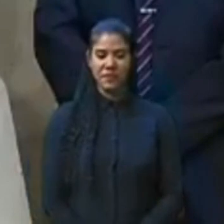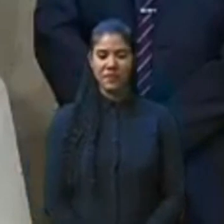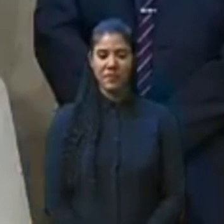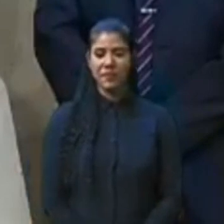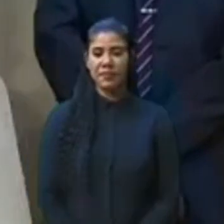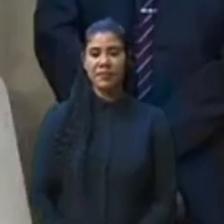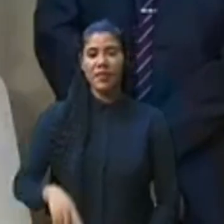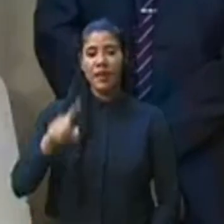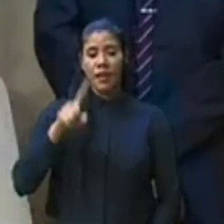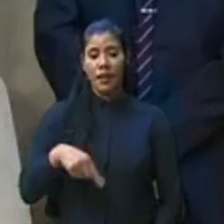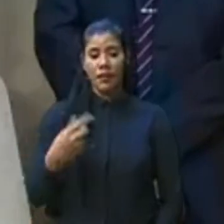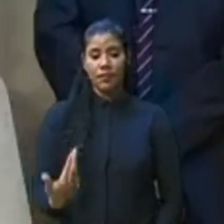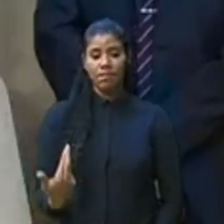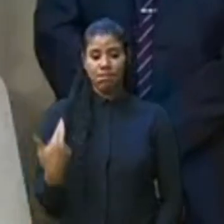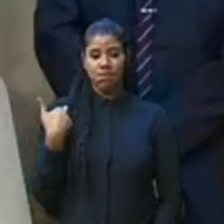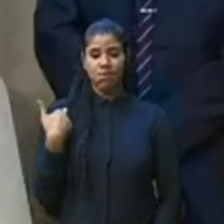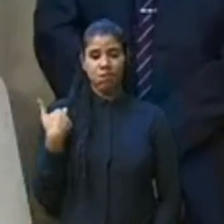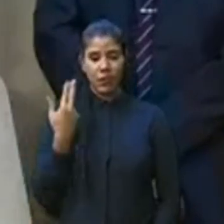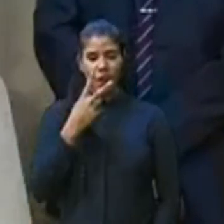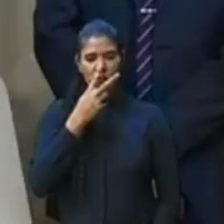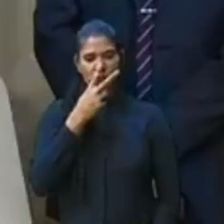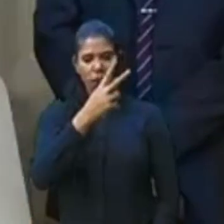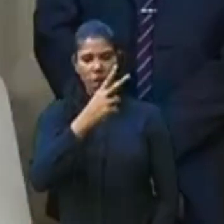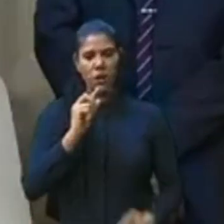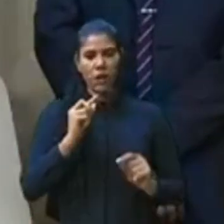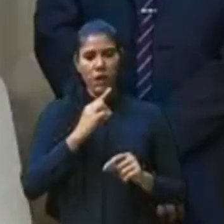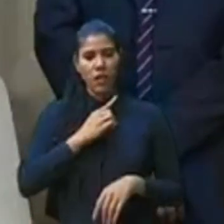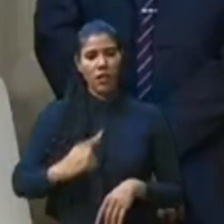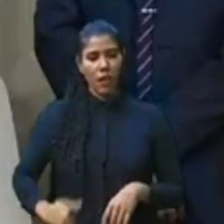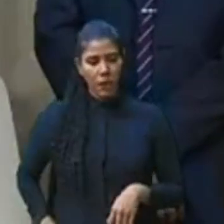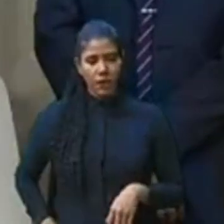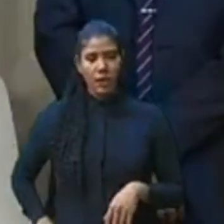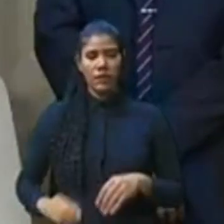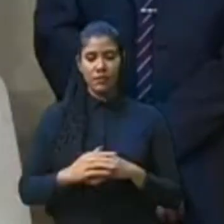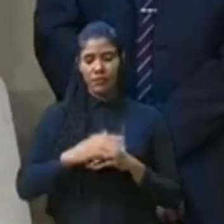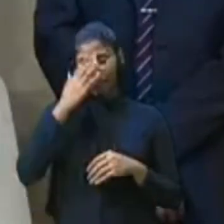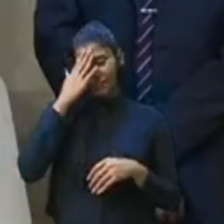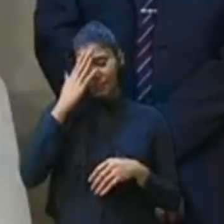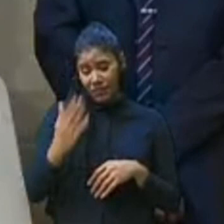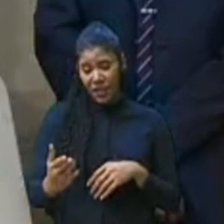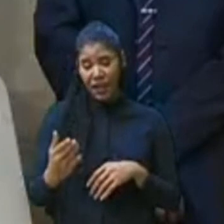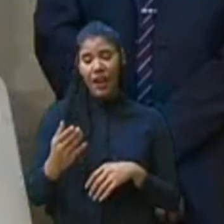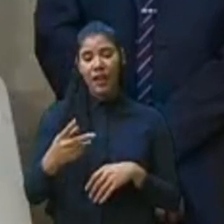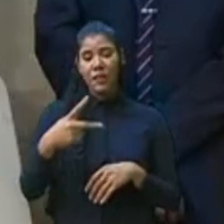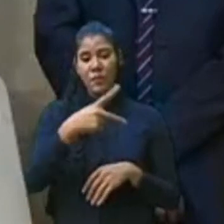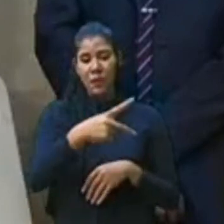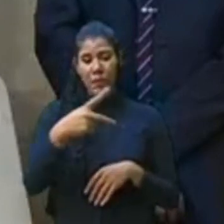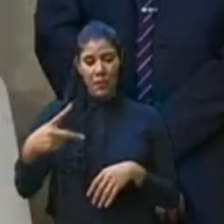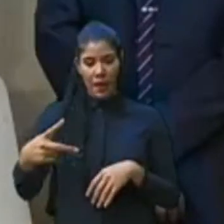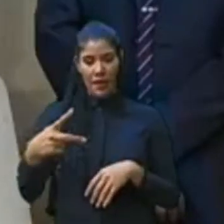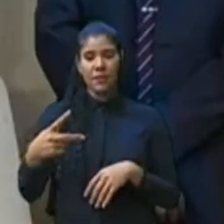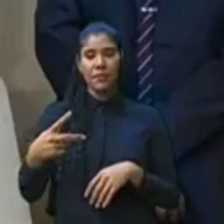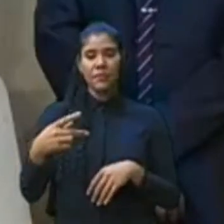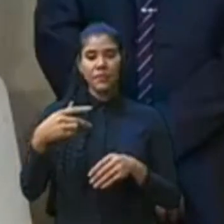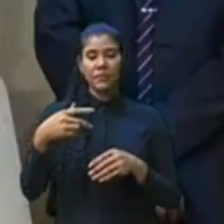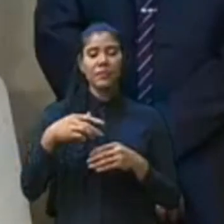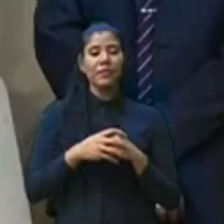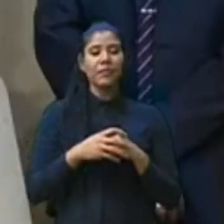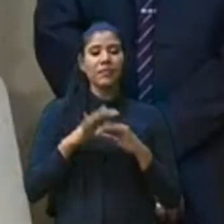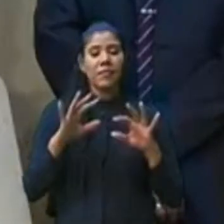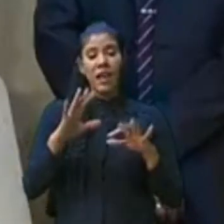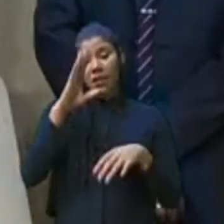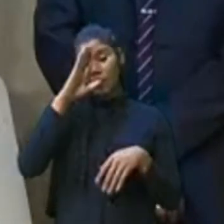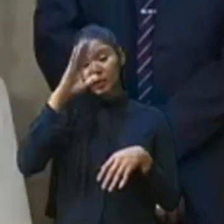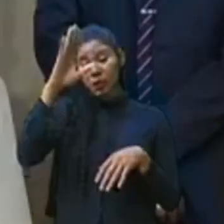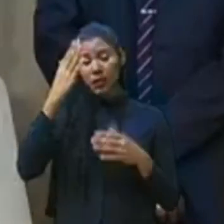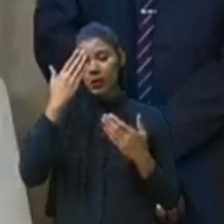uma responsabilidade muito grande ser deputado, ser dedicado. Obrigado ao meu partido, PP, mas aqui uma gratidão